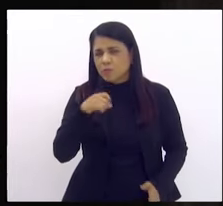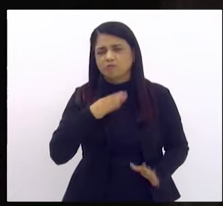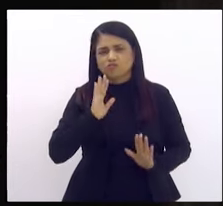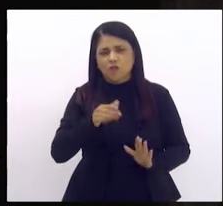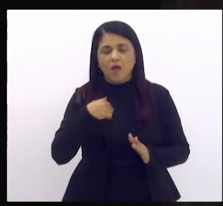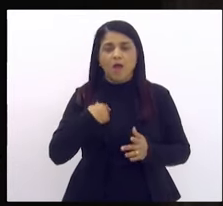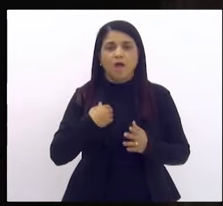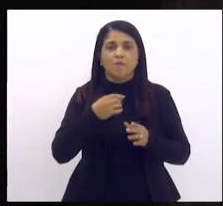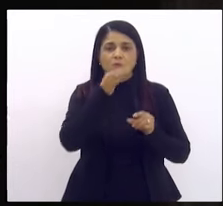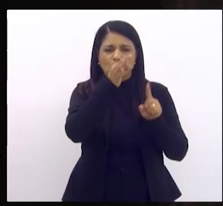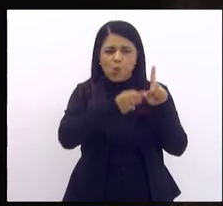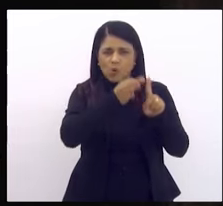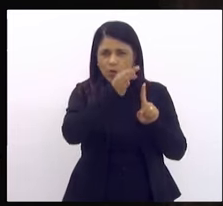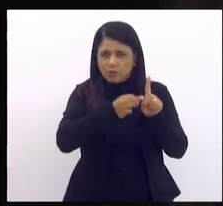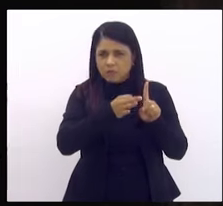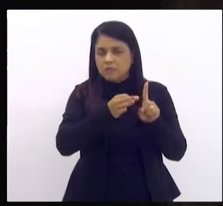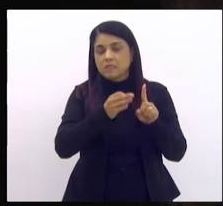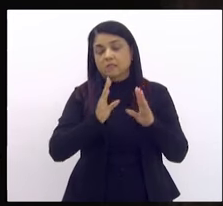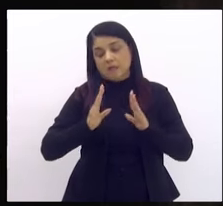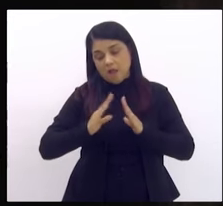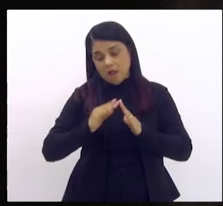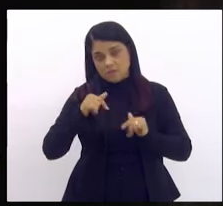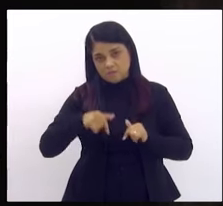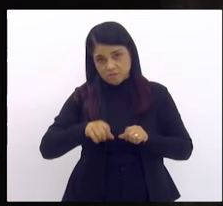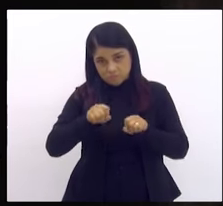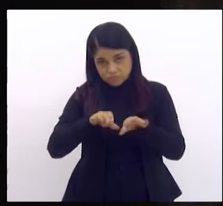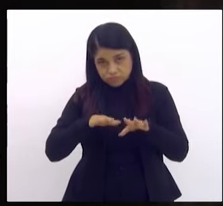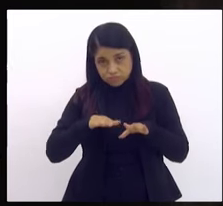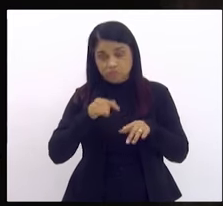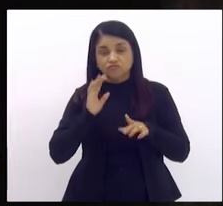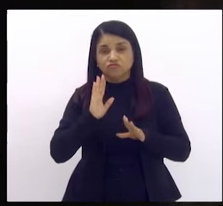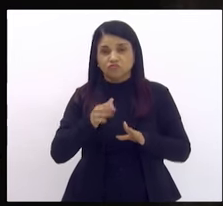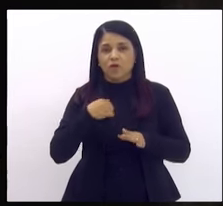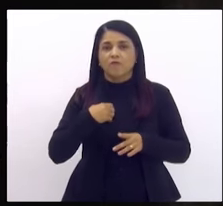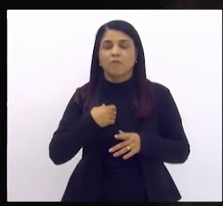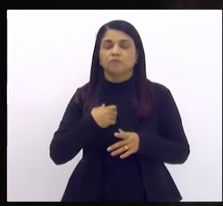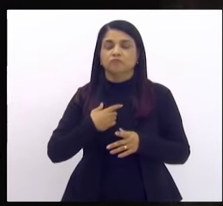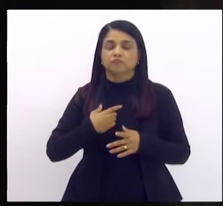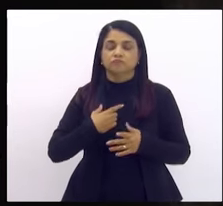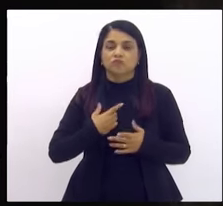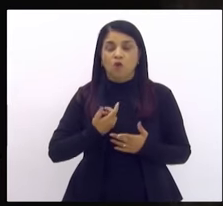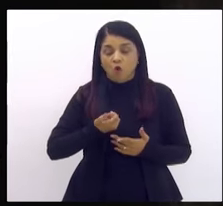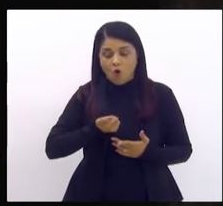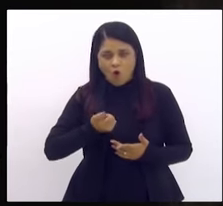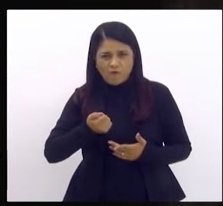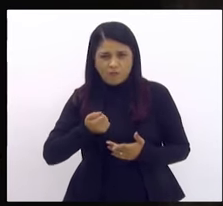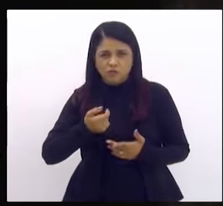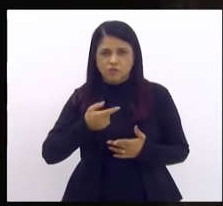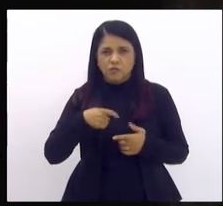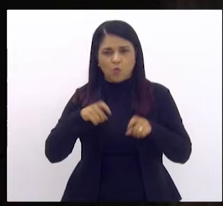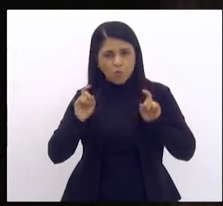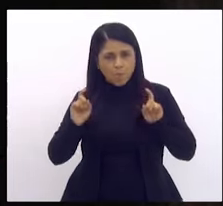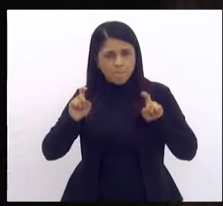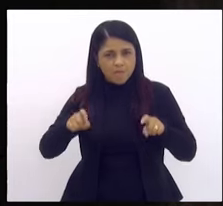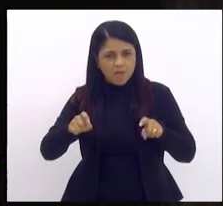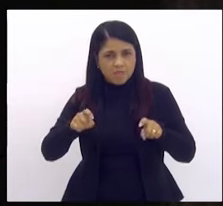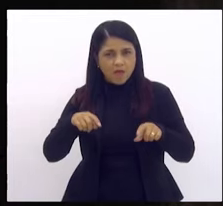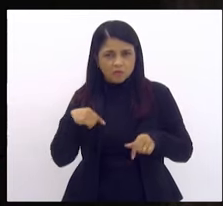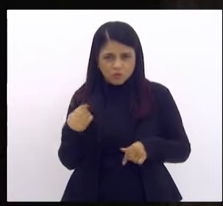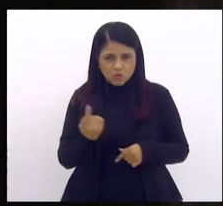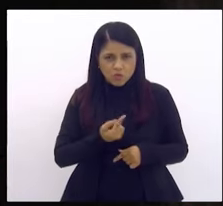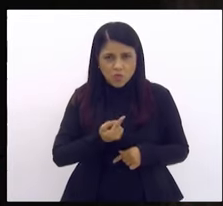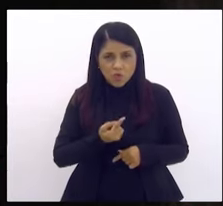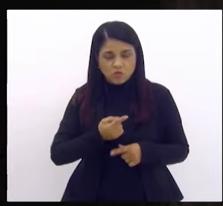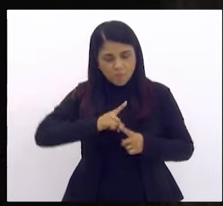temos certeza que nós vamos derrubar essa covardia que tentam fazer com o nosso mandato, que tentam aniquilar